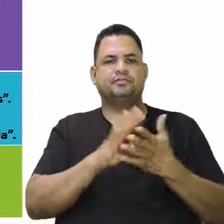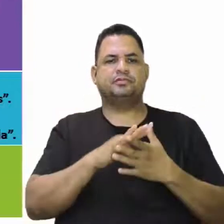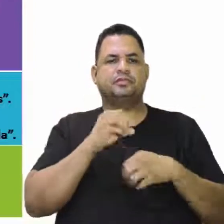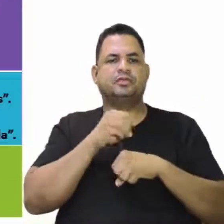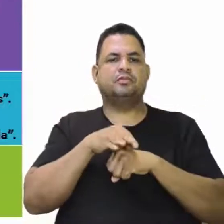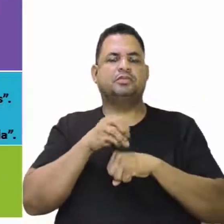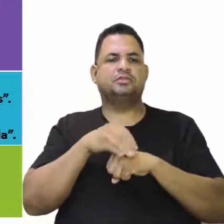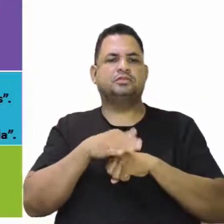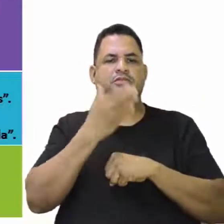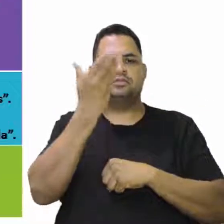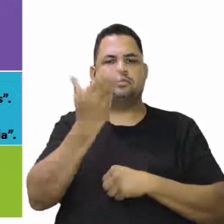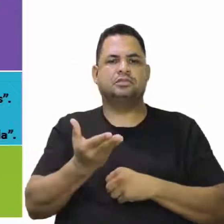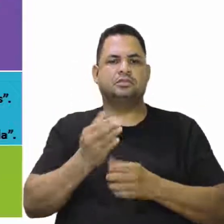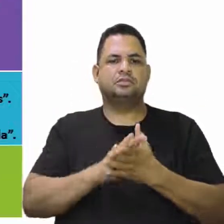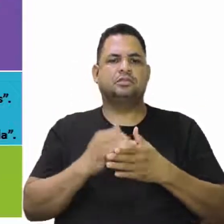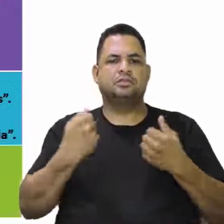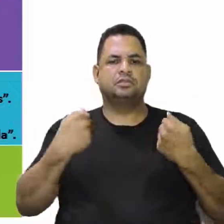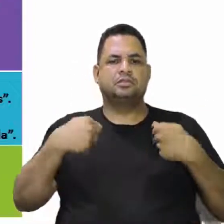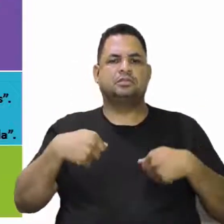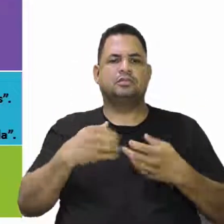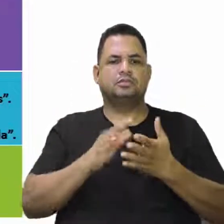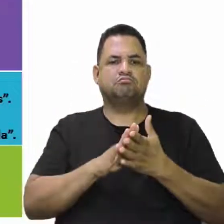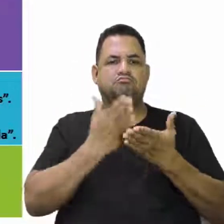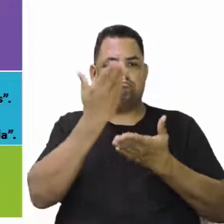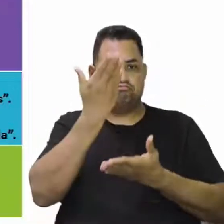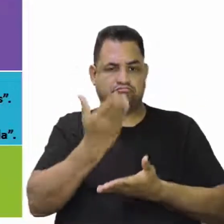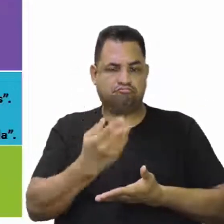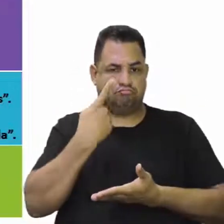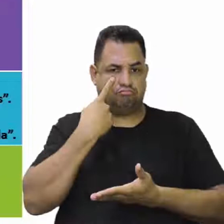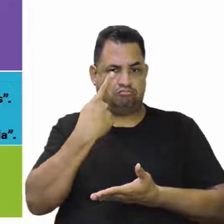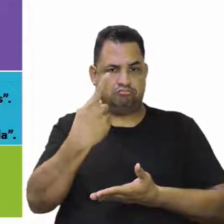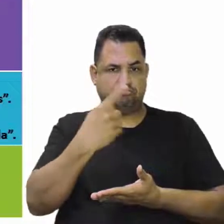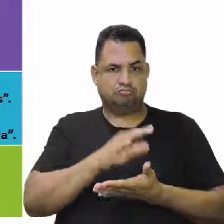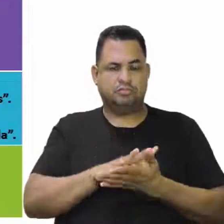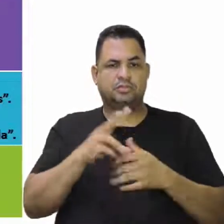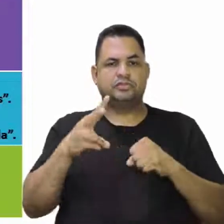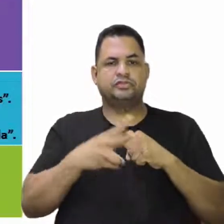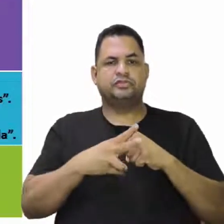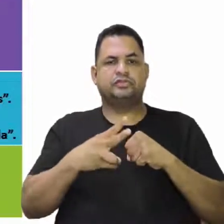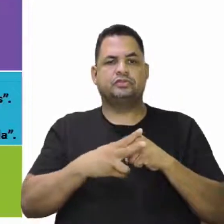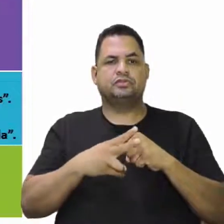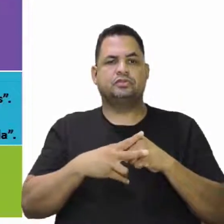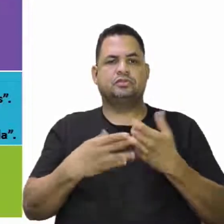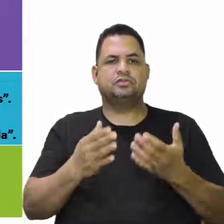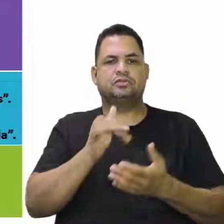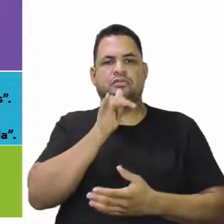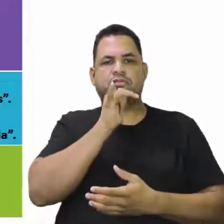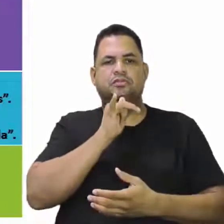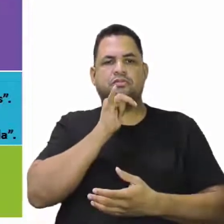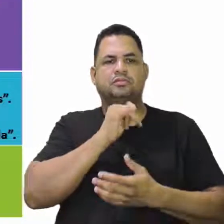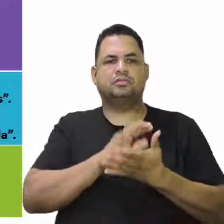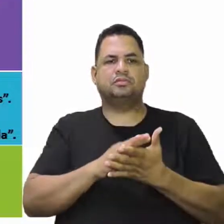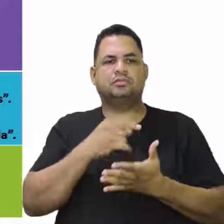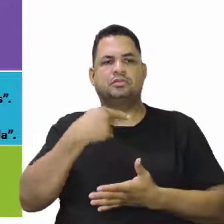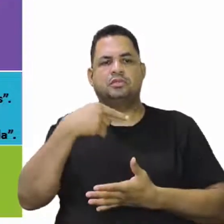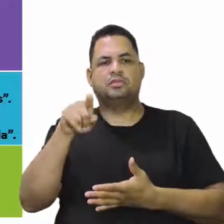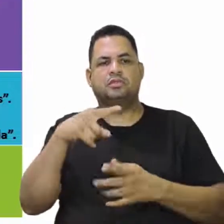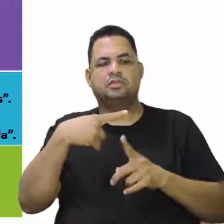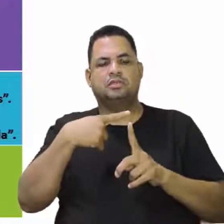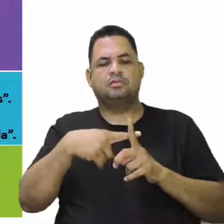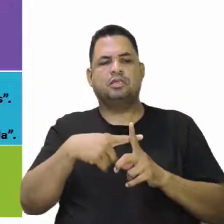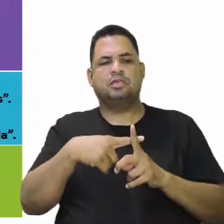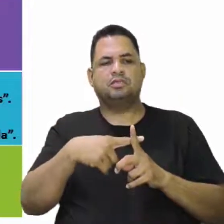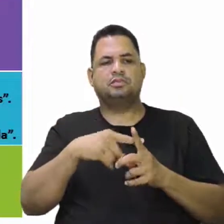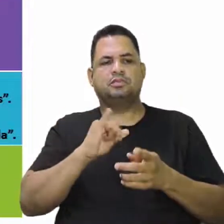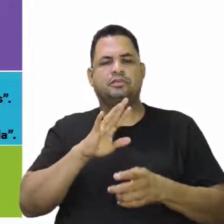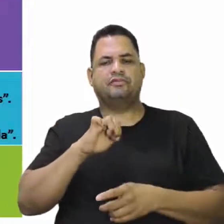Tainá. Eles podem se atentar a esses verbos. Por exemplo, o ir mais o infinitivo, certo?